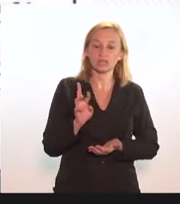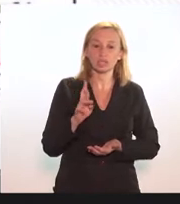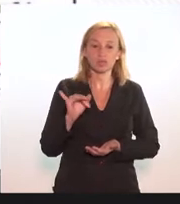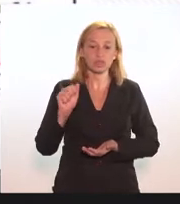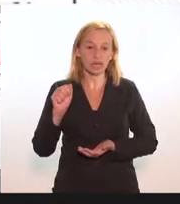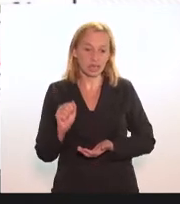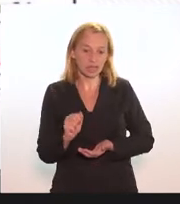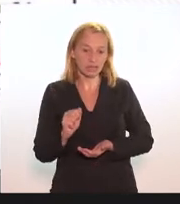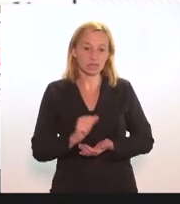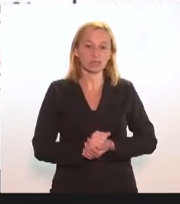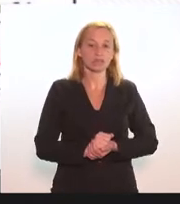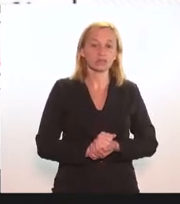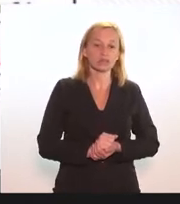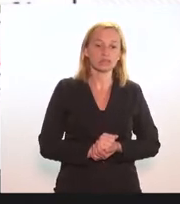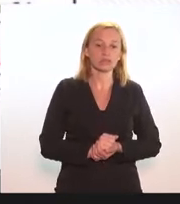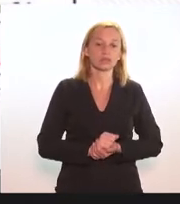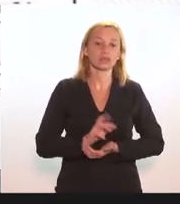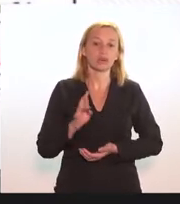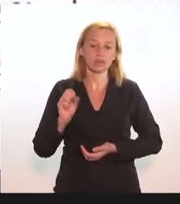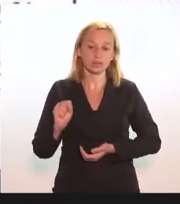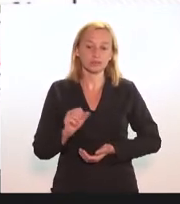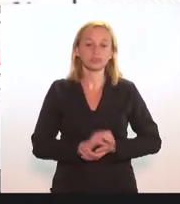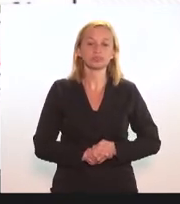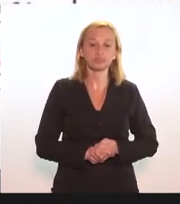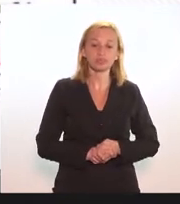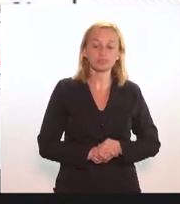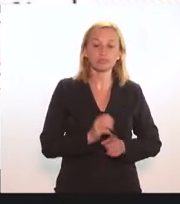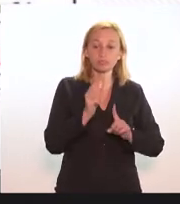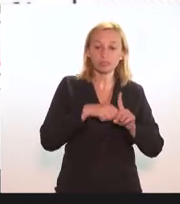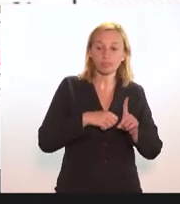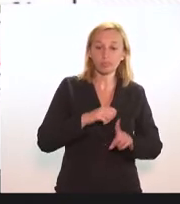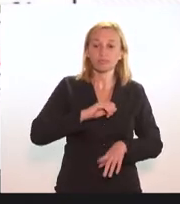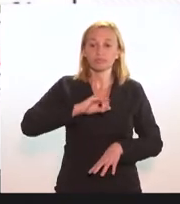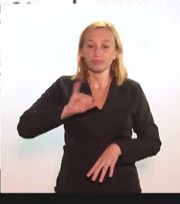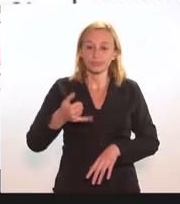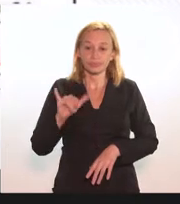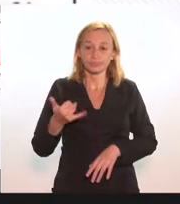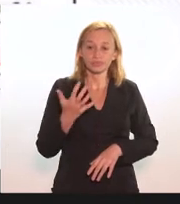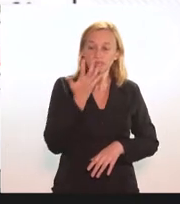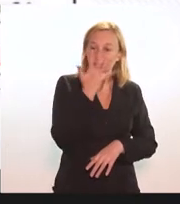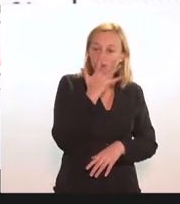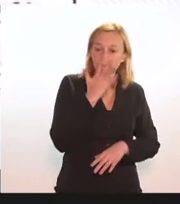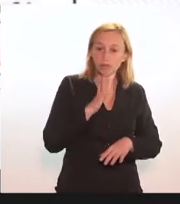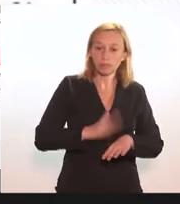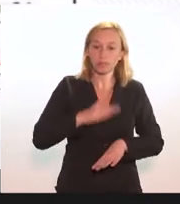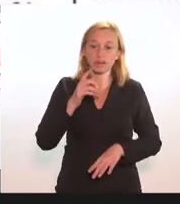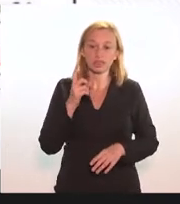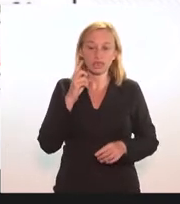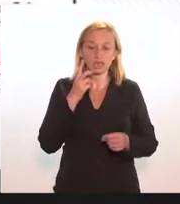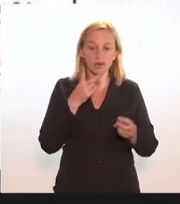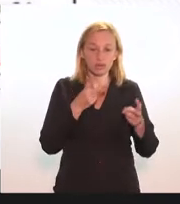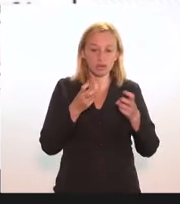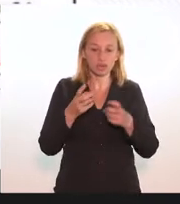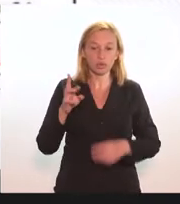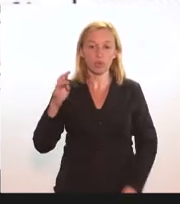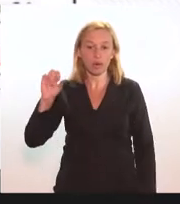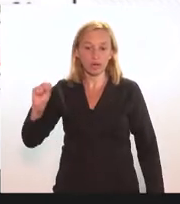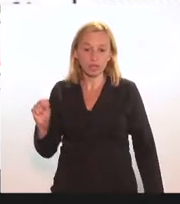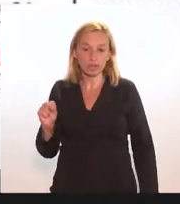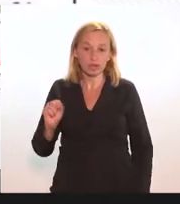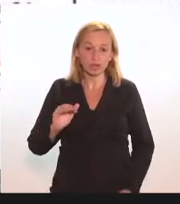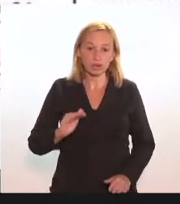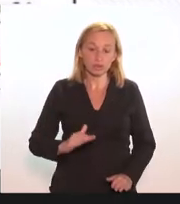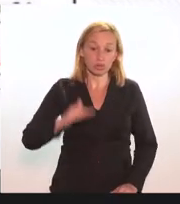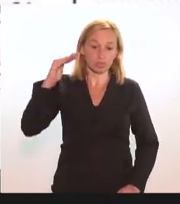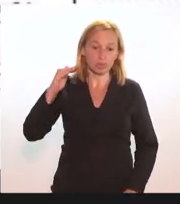os royalties e as participações especiais. Nos meses de janeiro e fevereiro, por mais que a gente tenha visto o royalties subir em